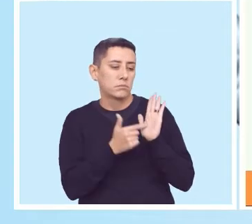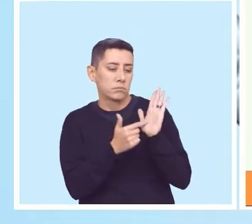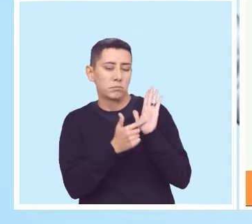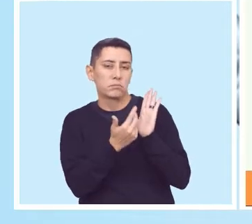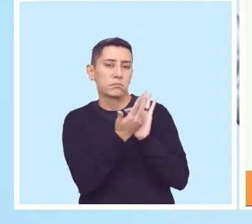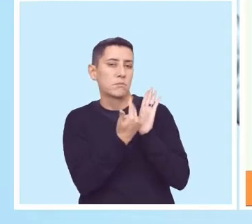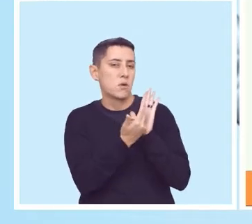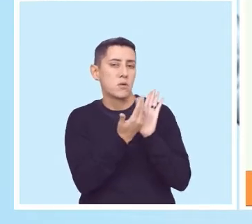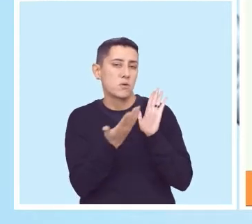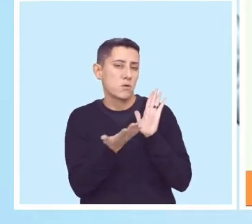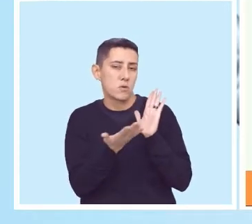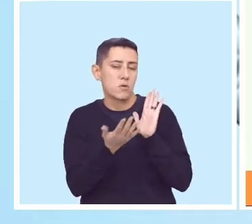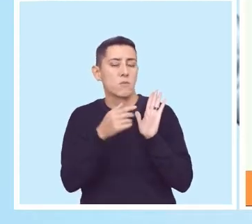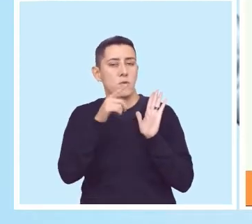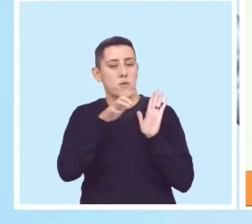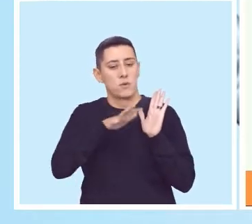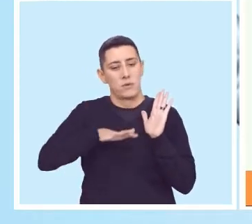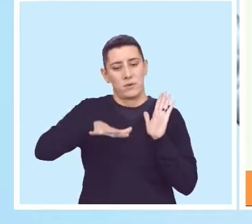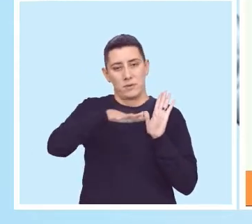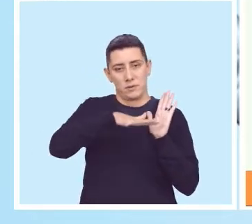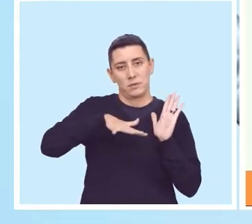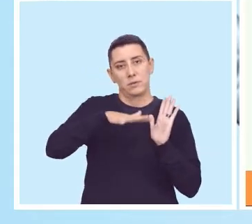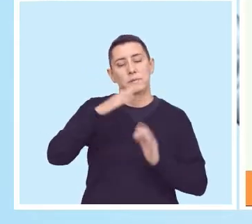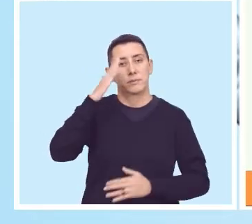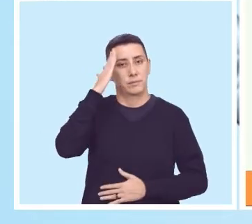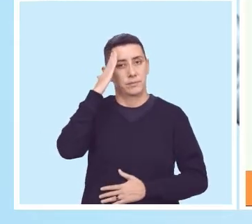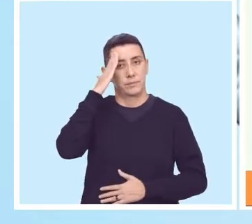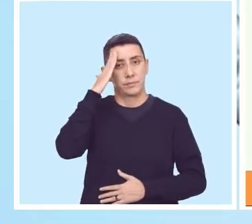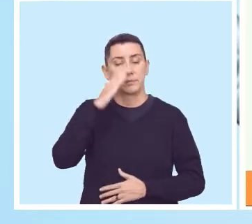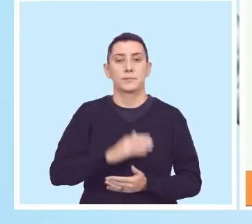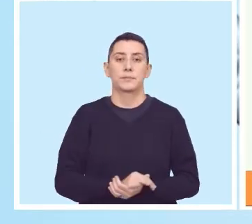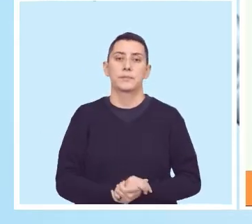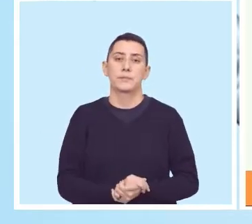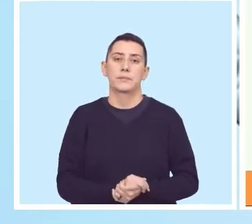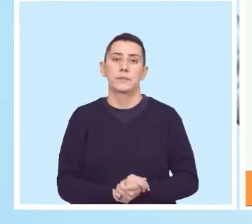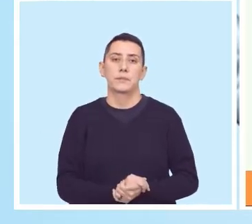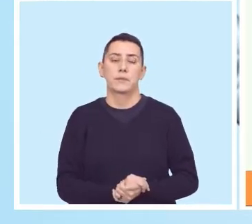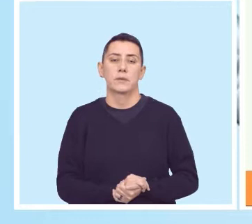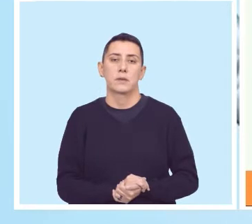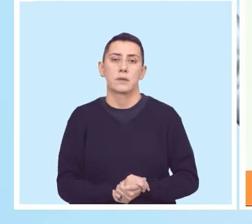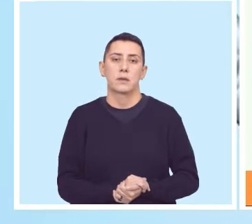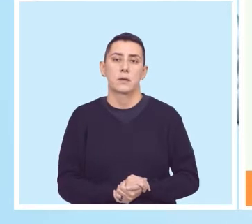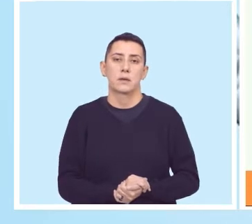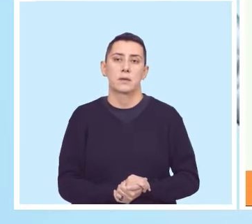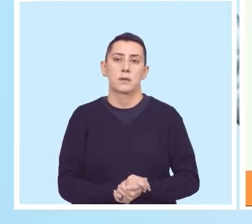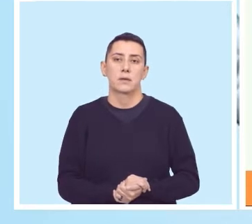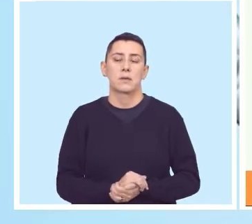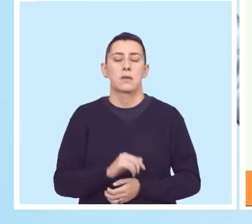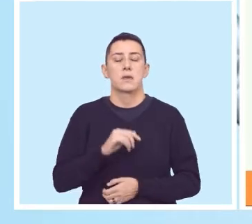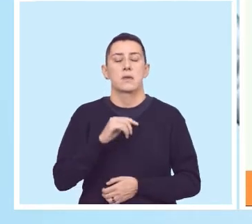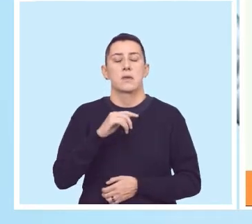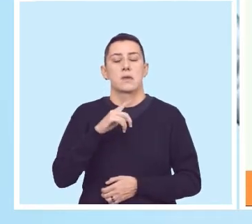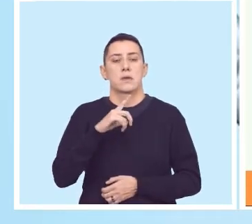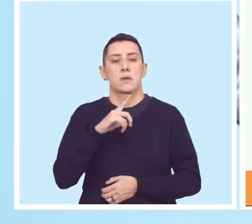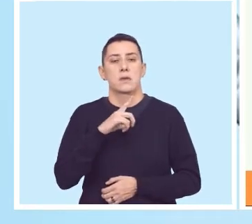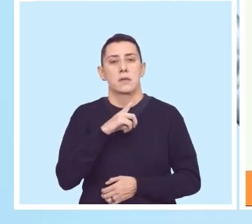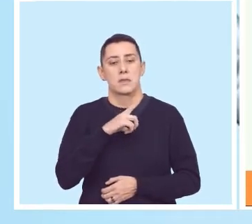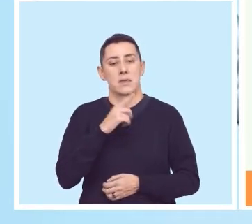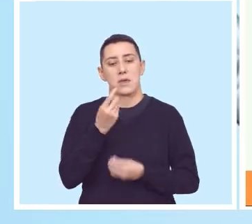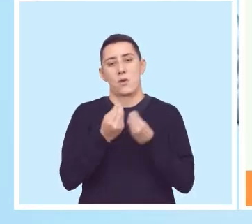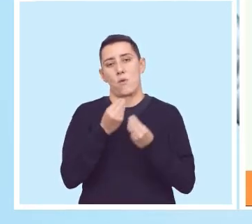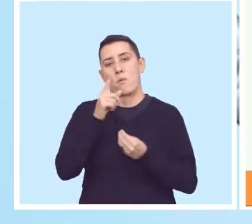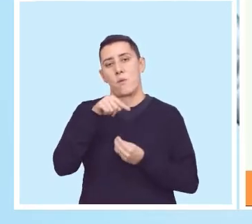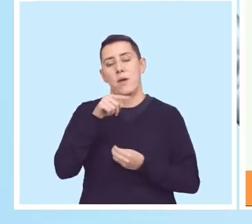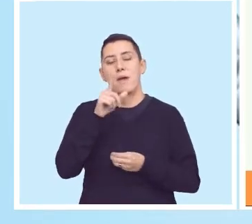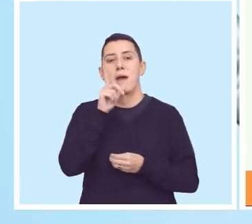aqui na nossa região, né, nós temos aqui a dinâmica aqui das águas, né? Então, tem um determinado período